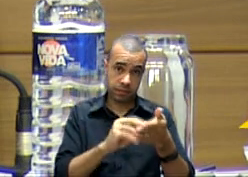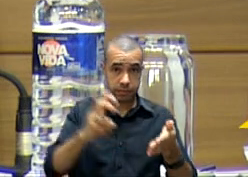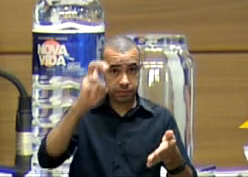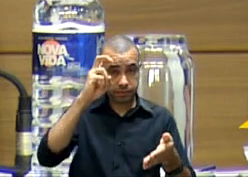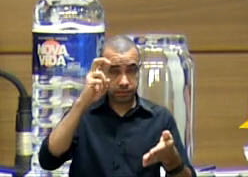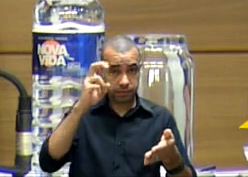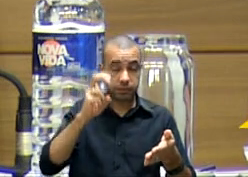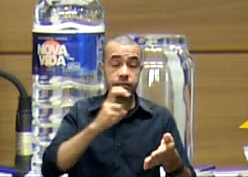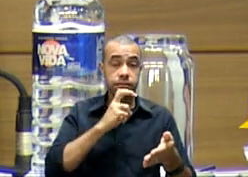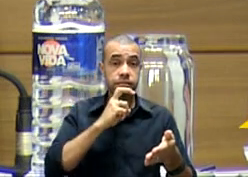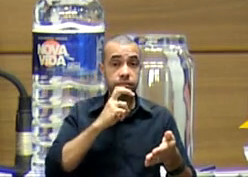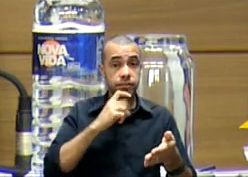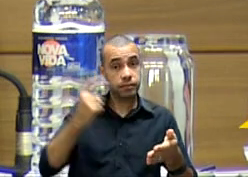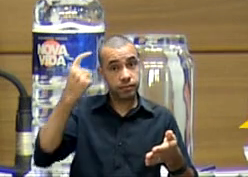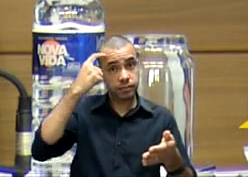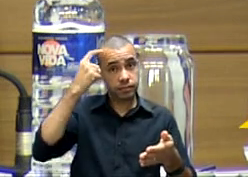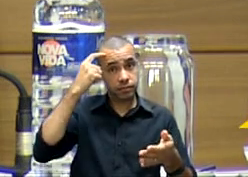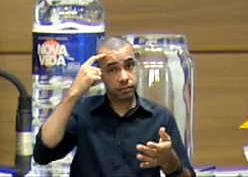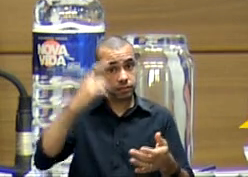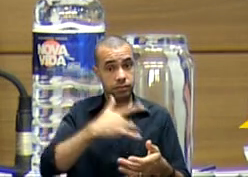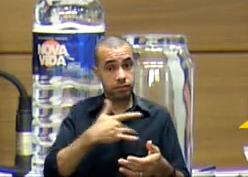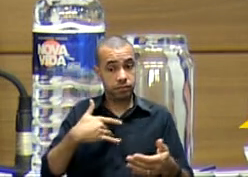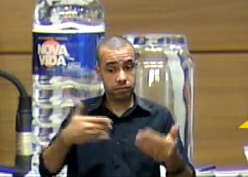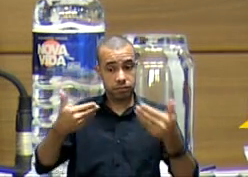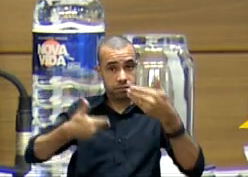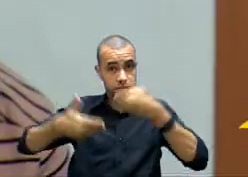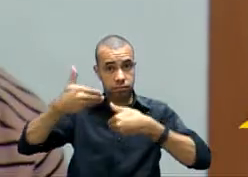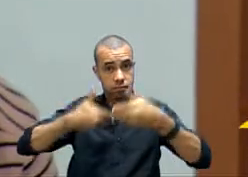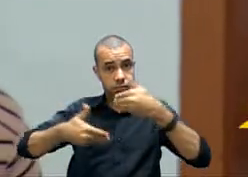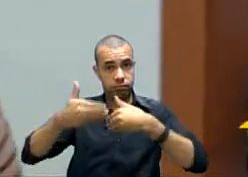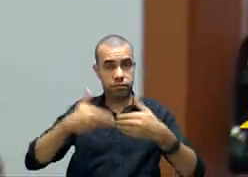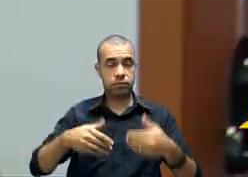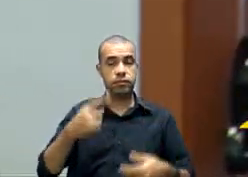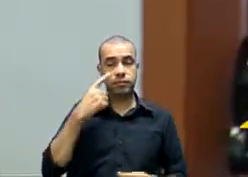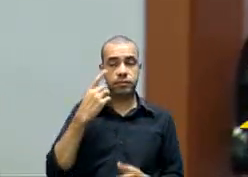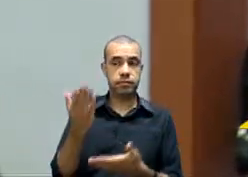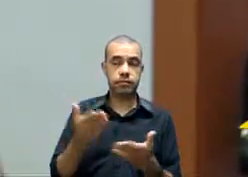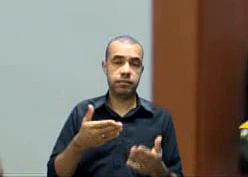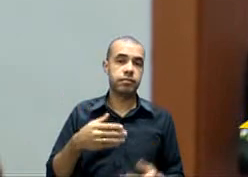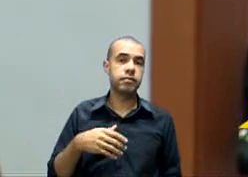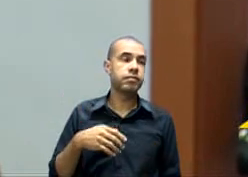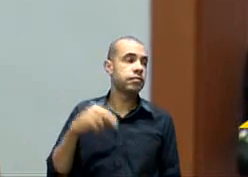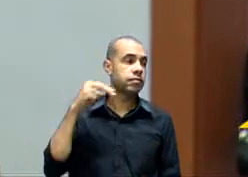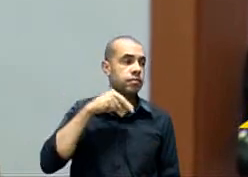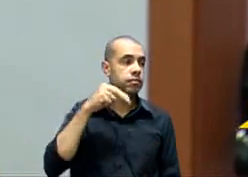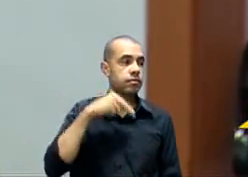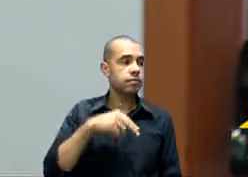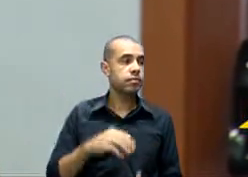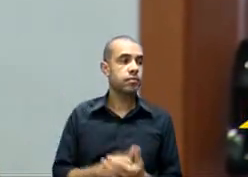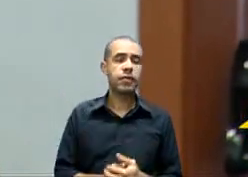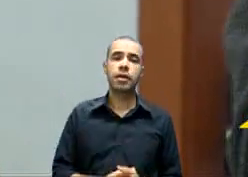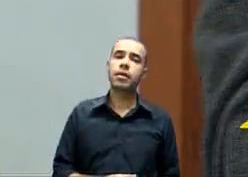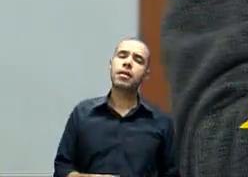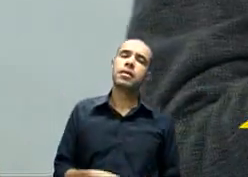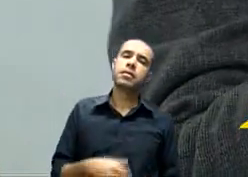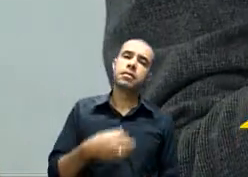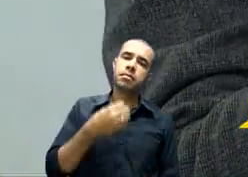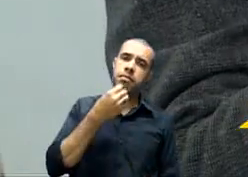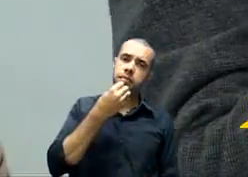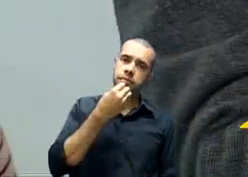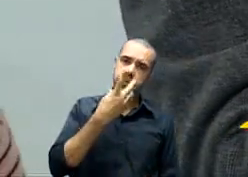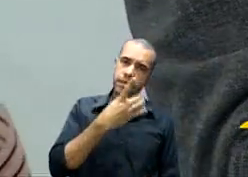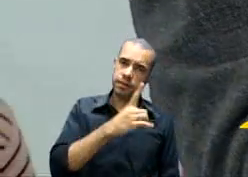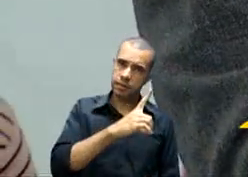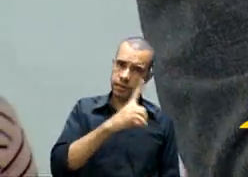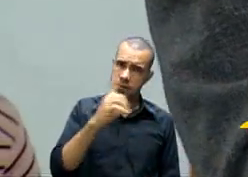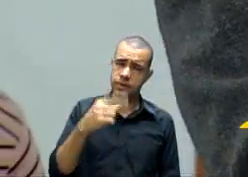Providências. Em discussão, vereador Anselmo Neto. Bom dia, senhor presidente, vereadores e vereadoras. Como